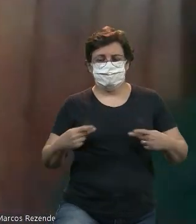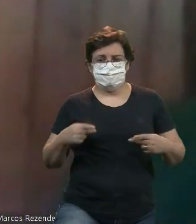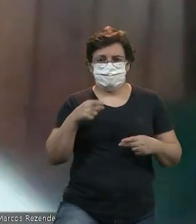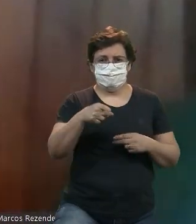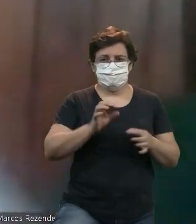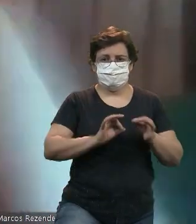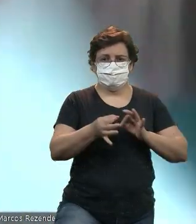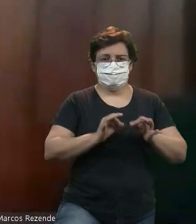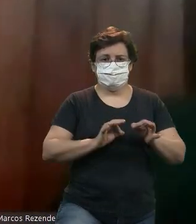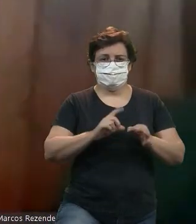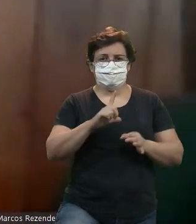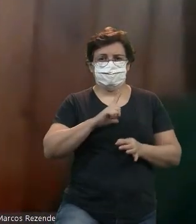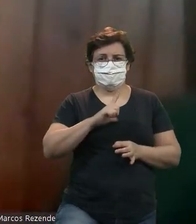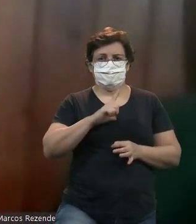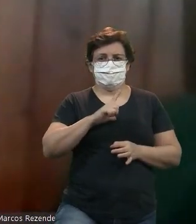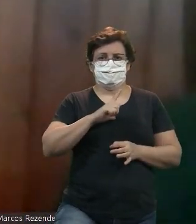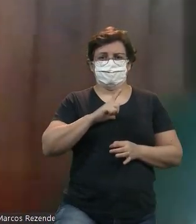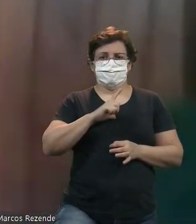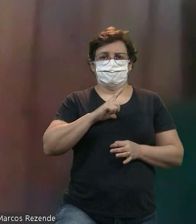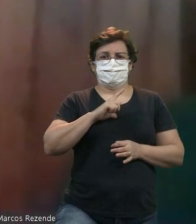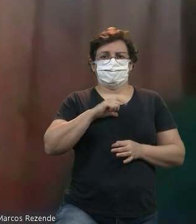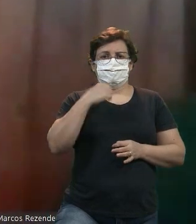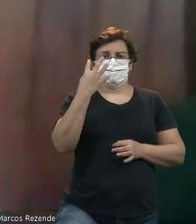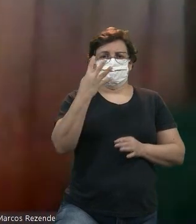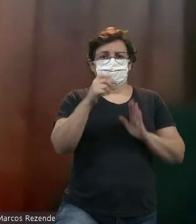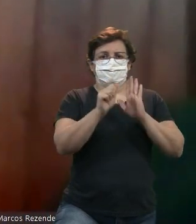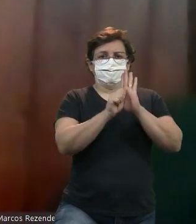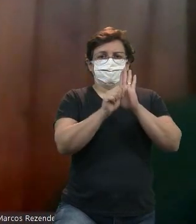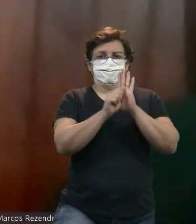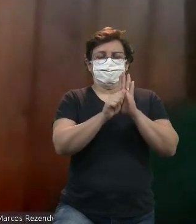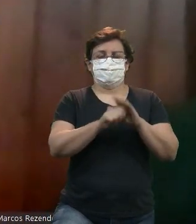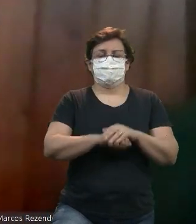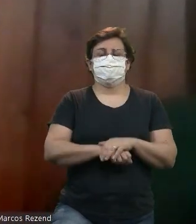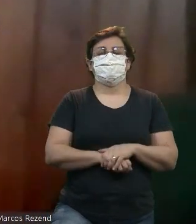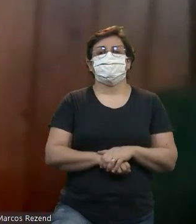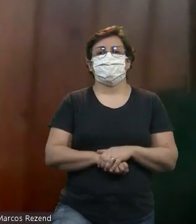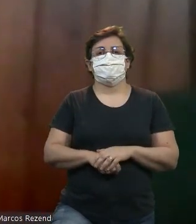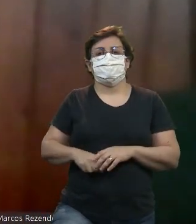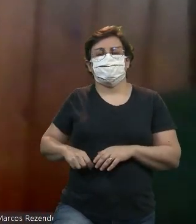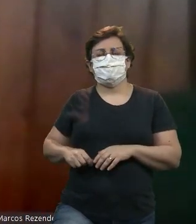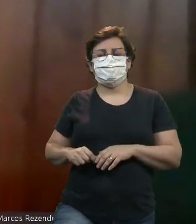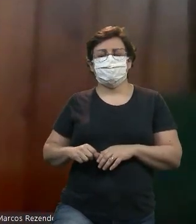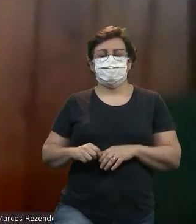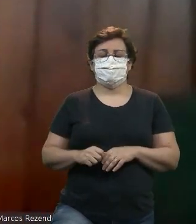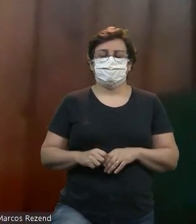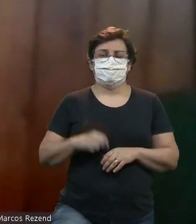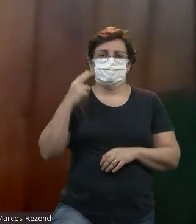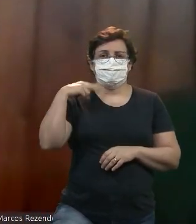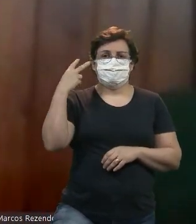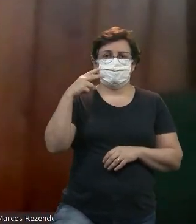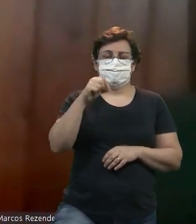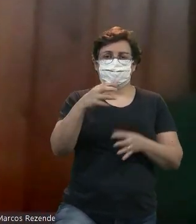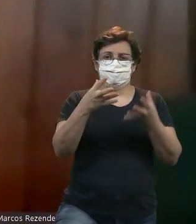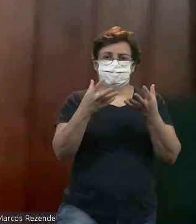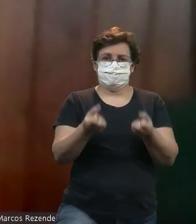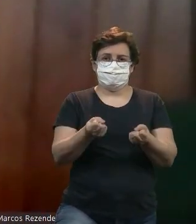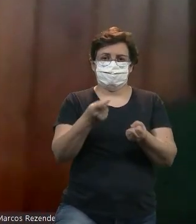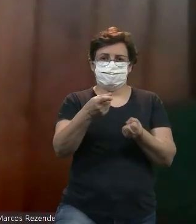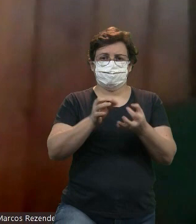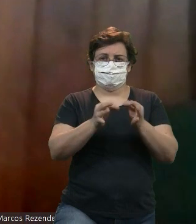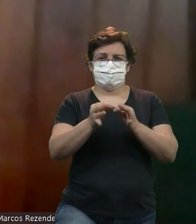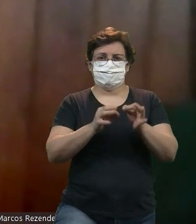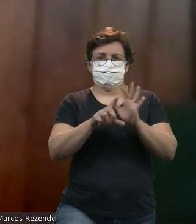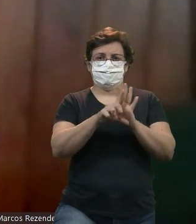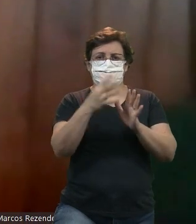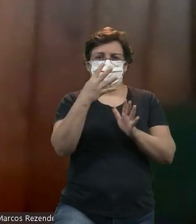Mencionado projeto vem formado por 4 artigos. Os vereadores que são favoráveis ao projeto de